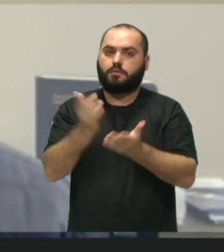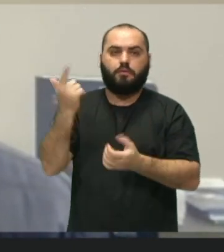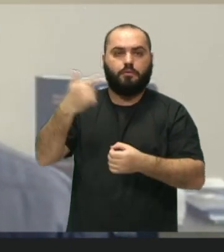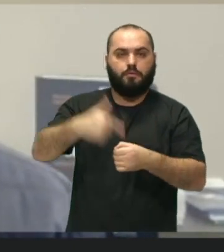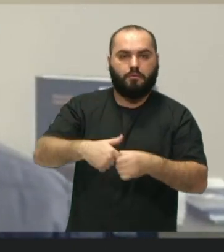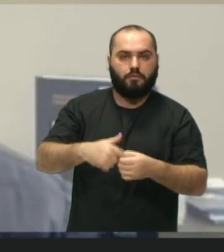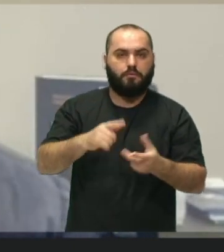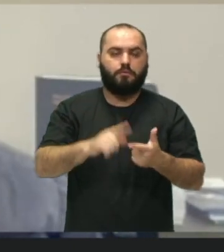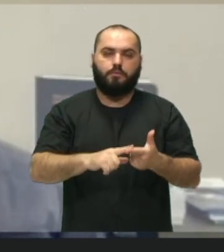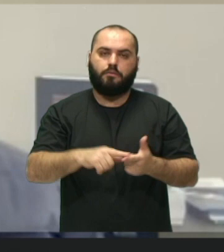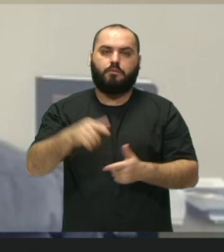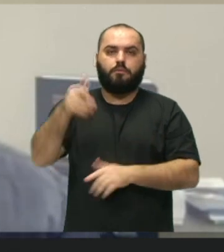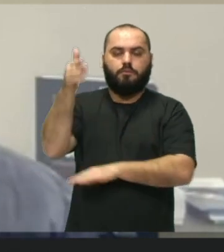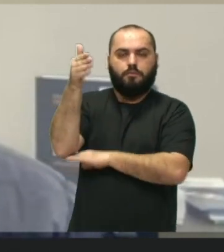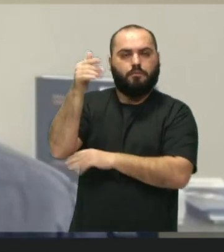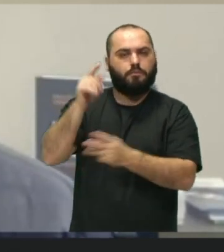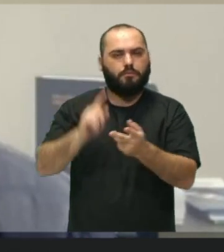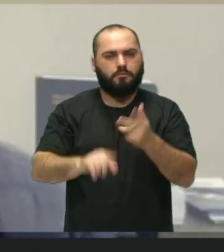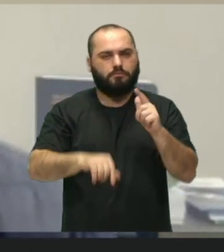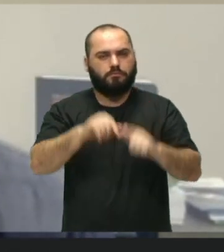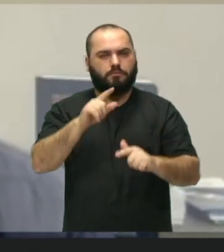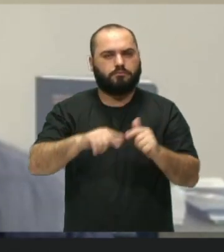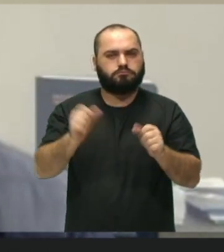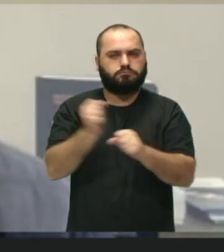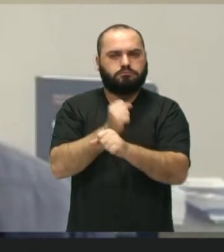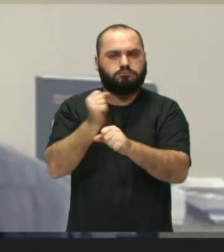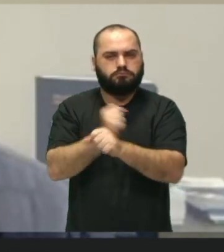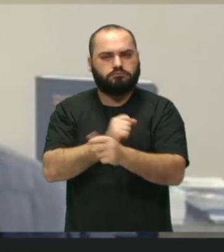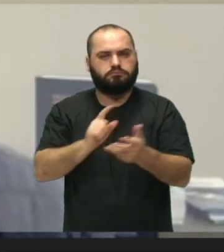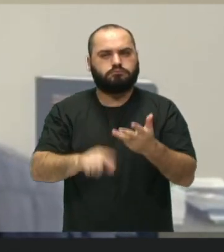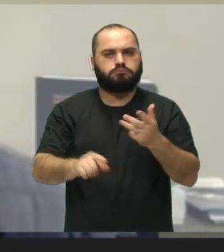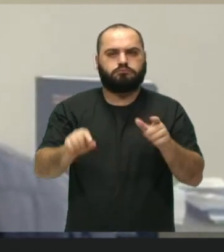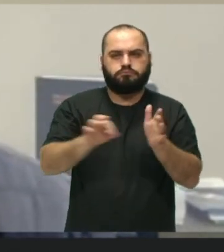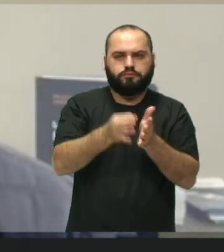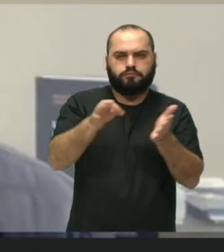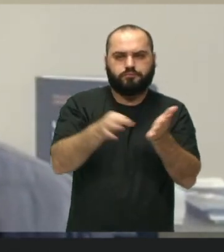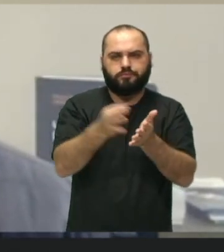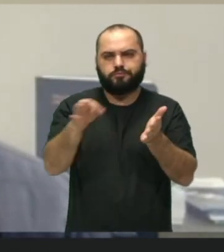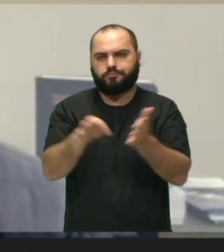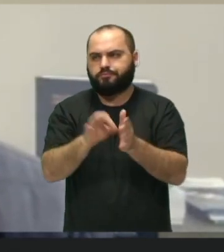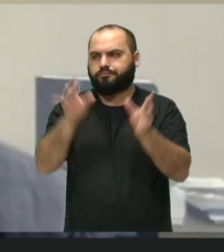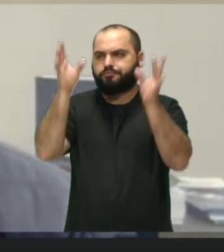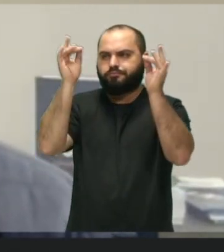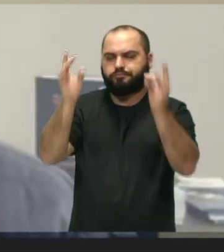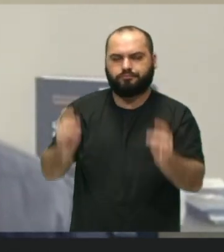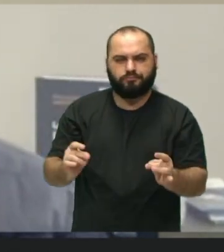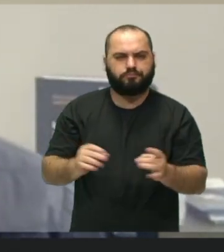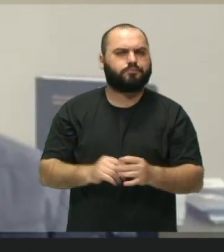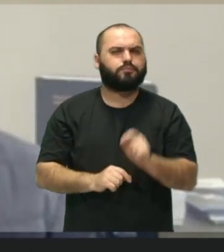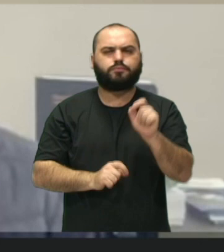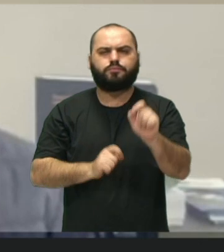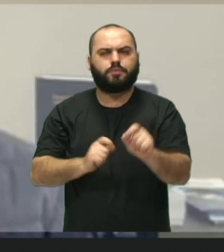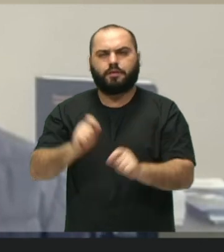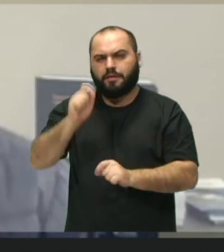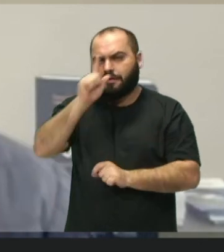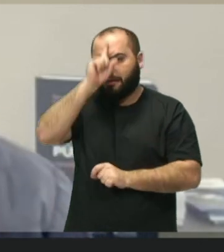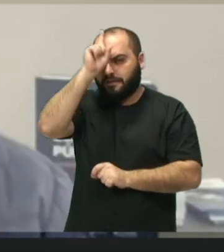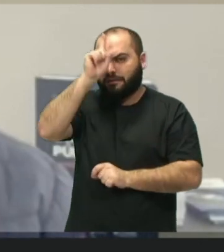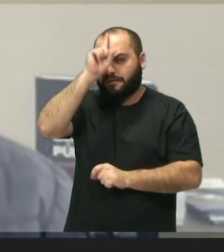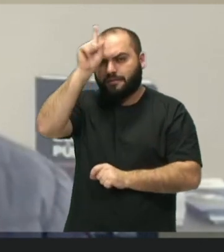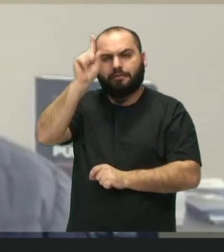combustível, hospedagem, materiais de construção, material de confecção e decoração. A ideia aqui é a gente mostrar